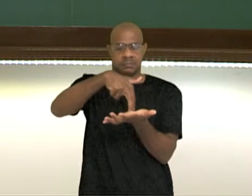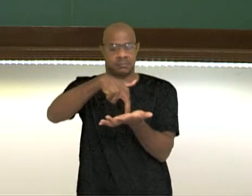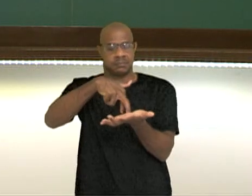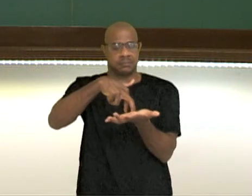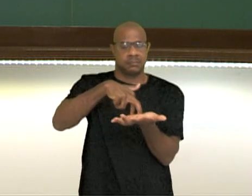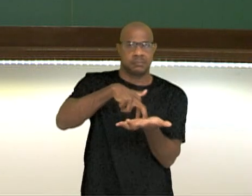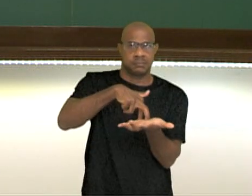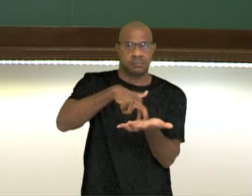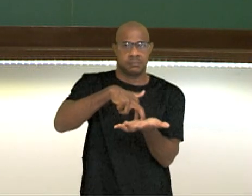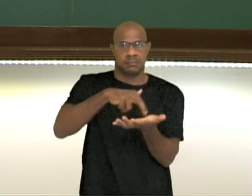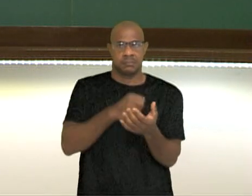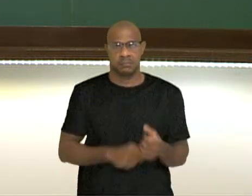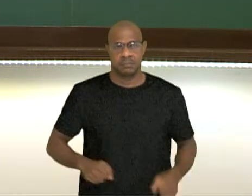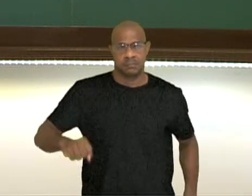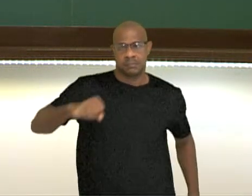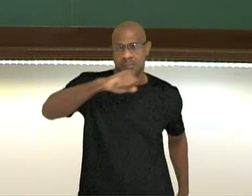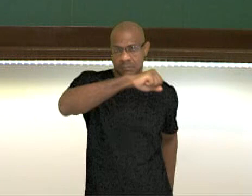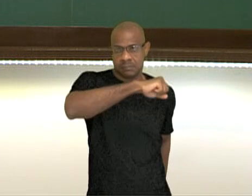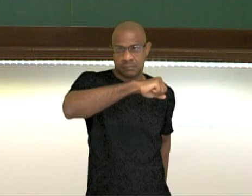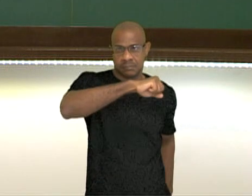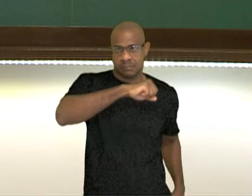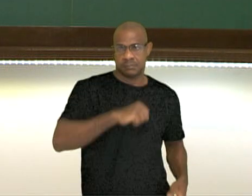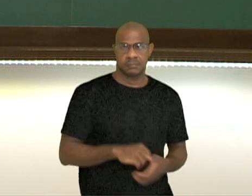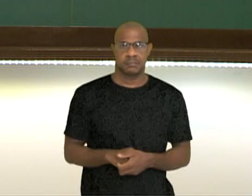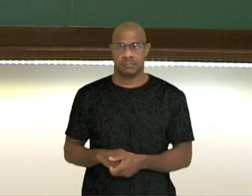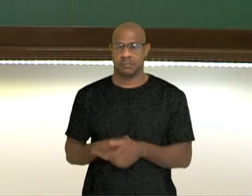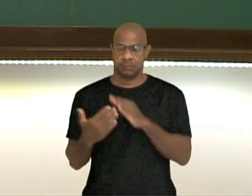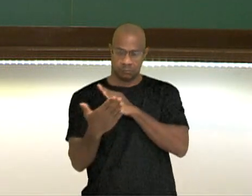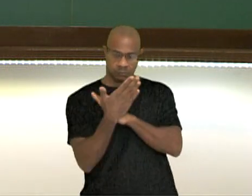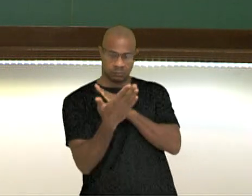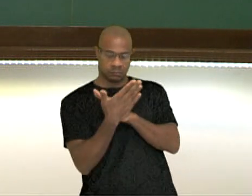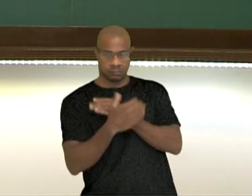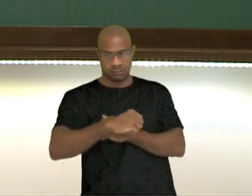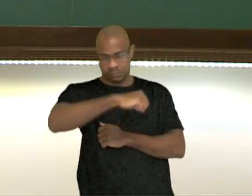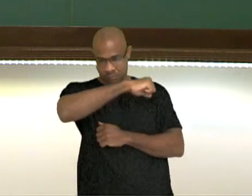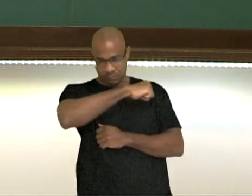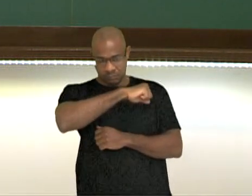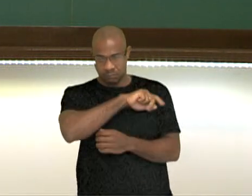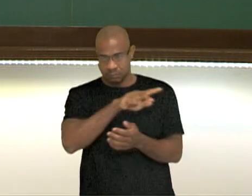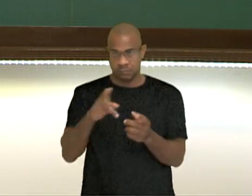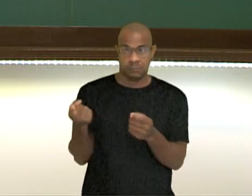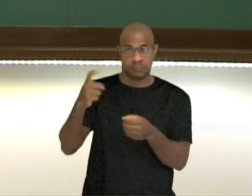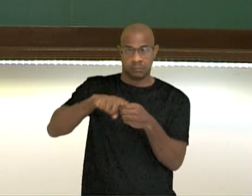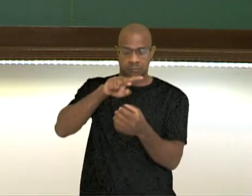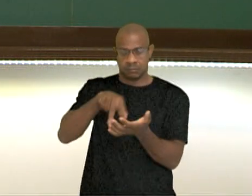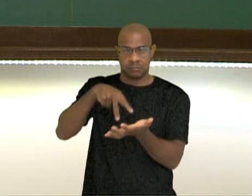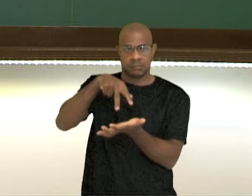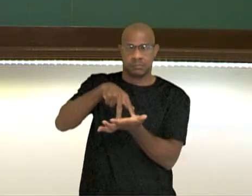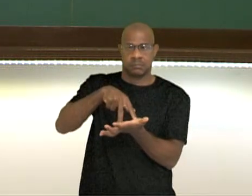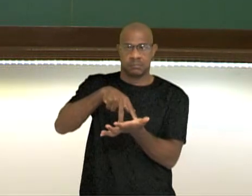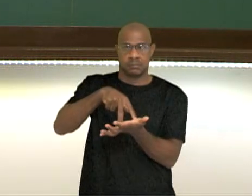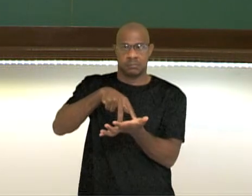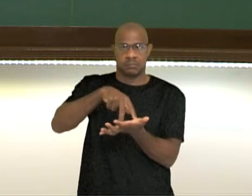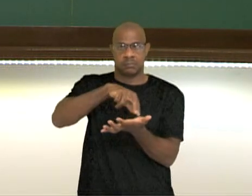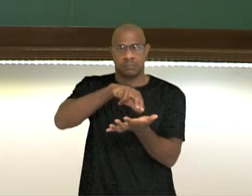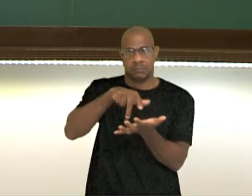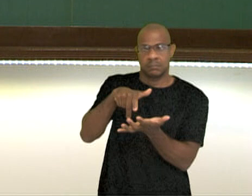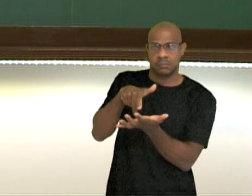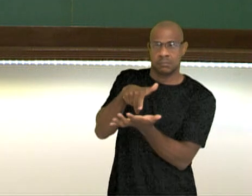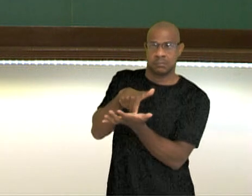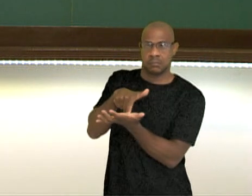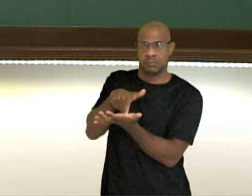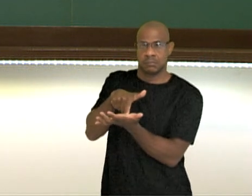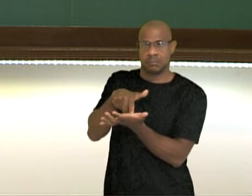braço direito vem à frente, né? Como se fosse proteger o meu rosto. Volto na base, de novo, lado, recuo para a